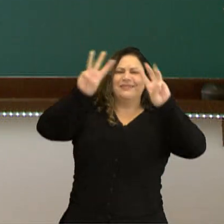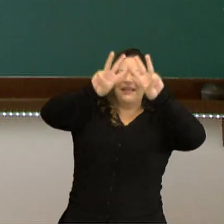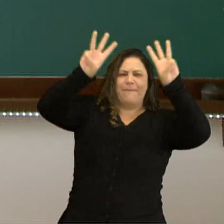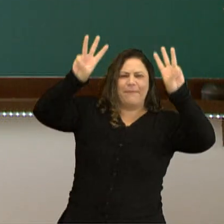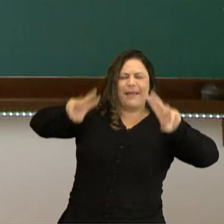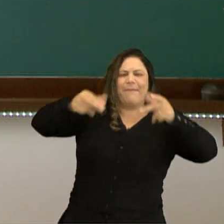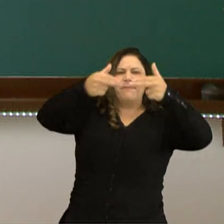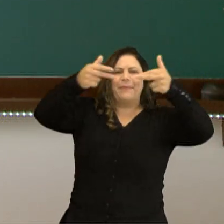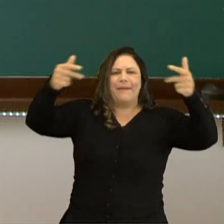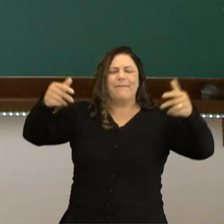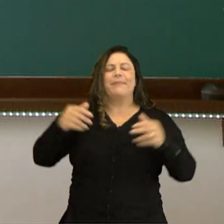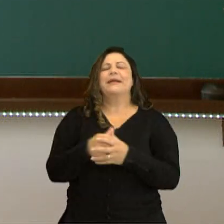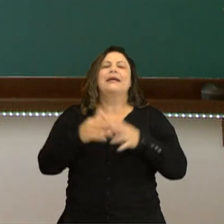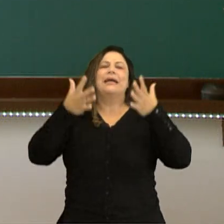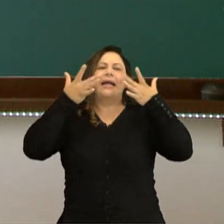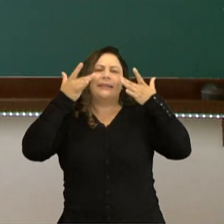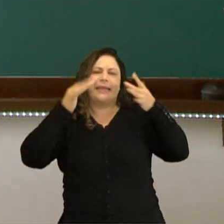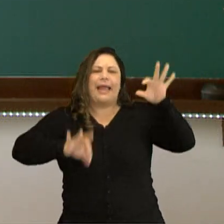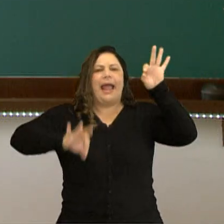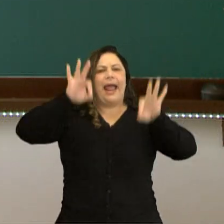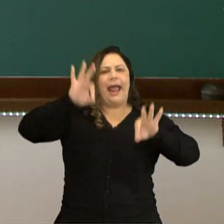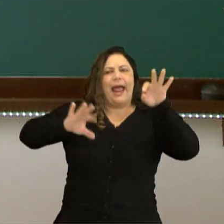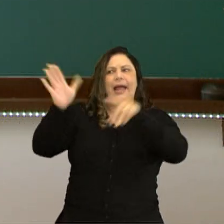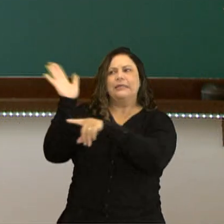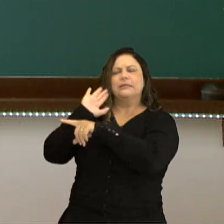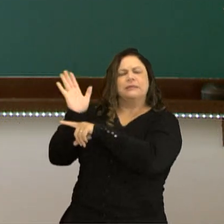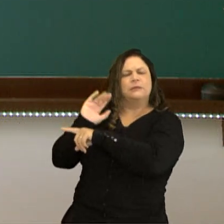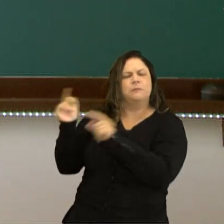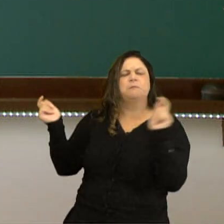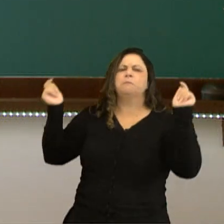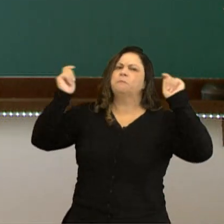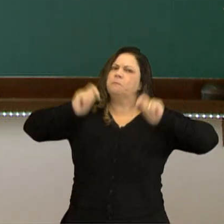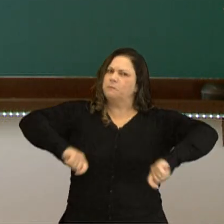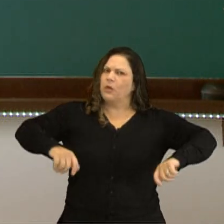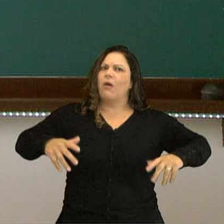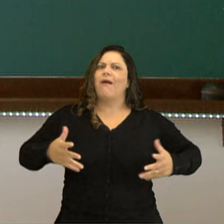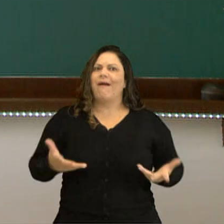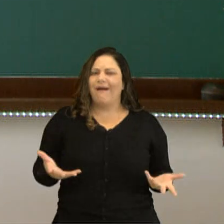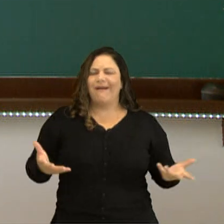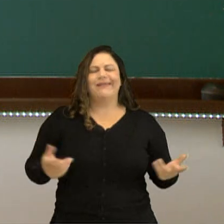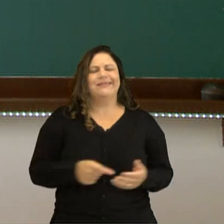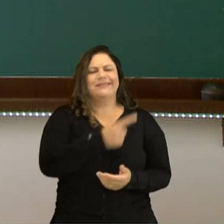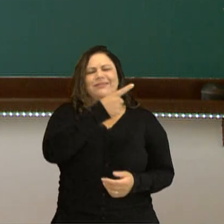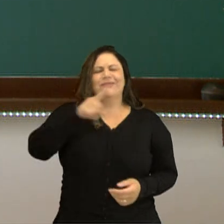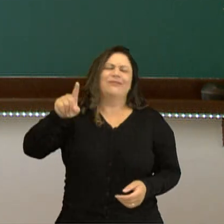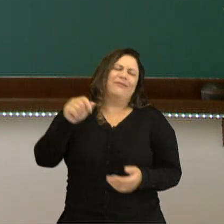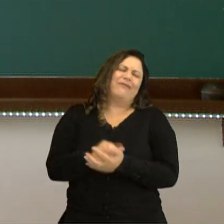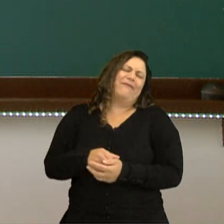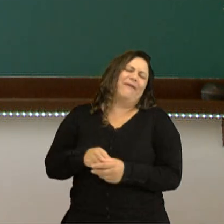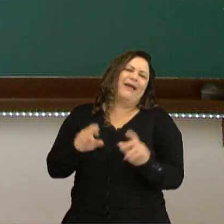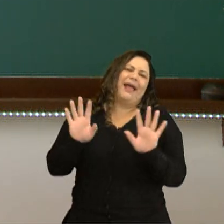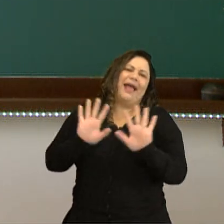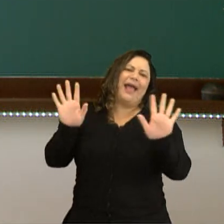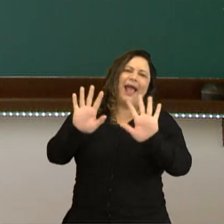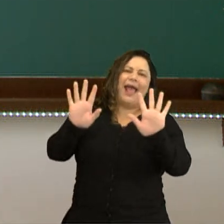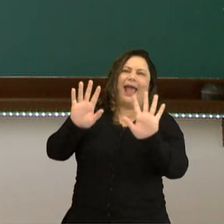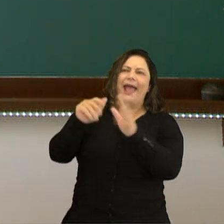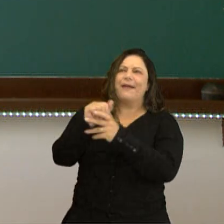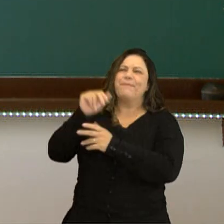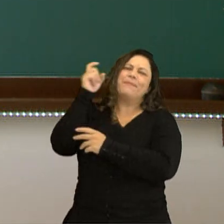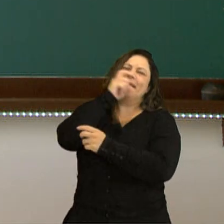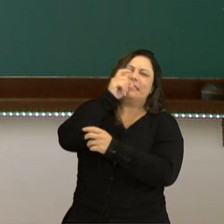nos cinemas? Pois é, isso pode ser possível. Não é uma realidade tão distante. É só você deixar